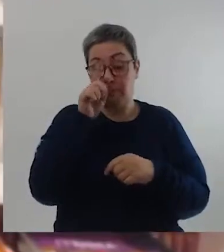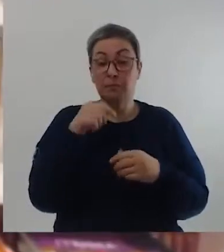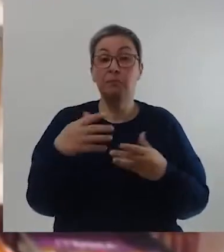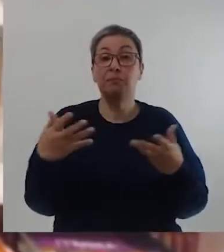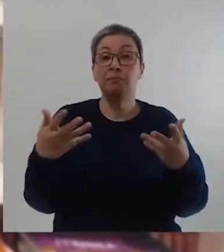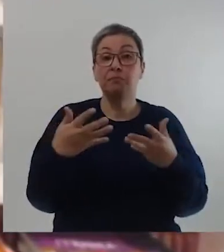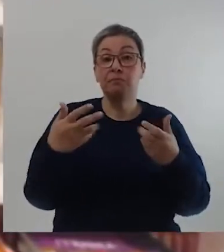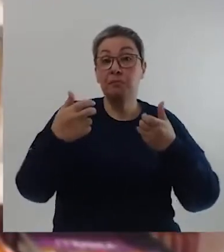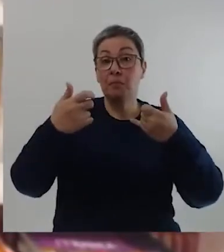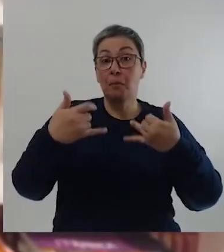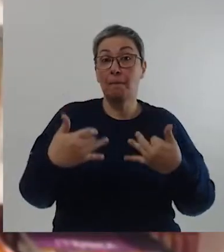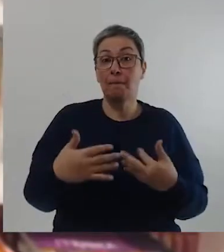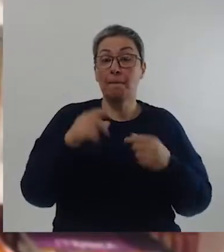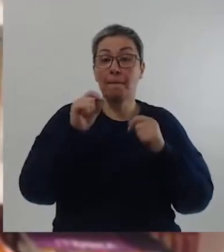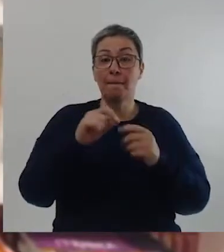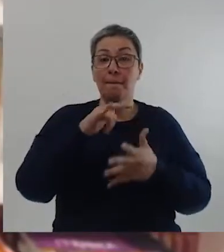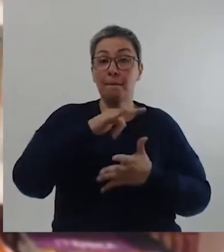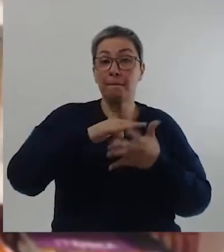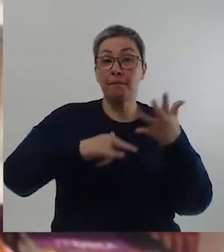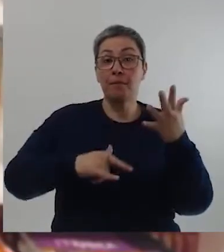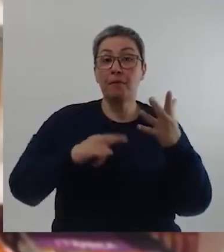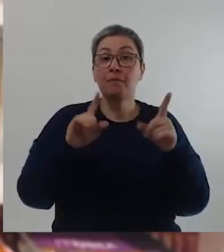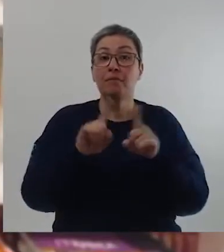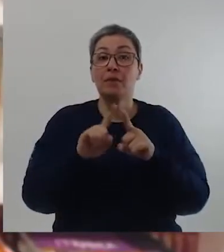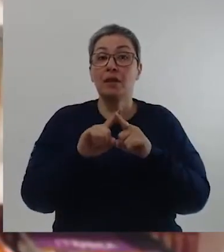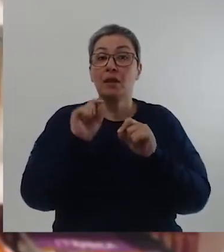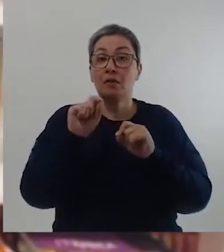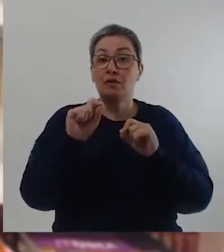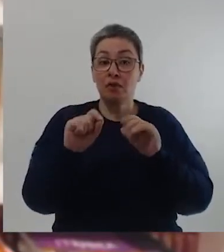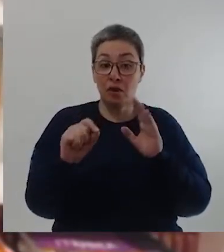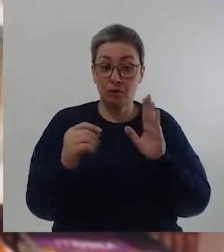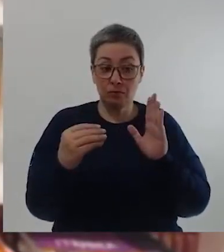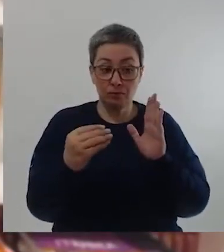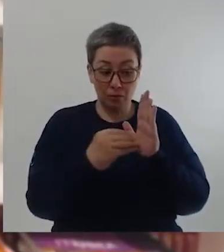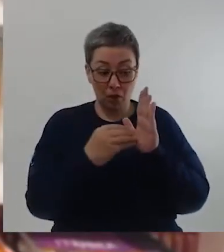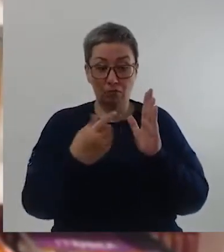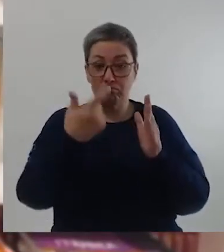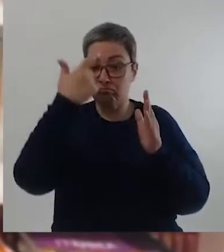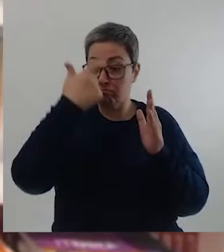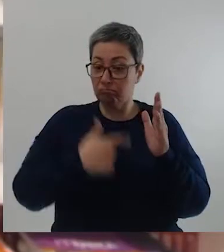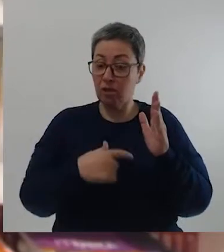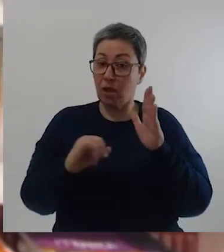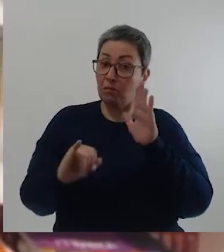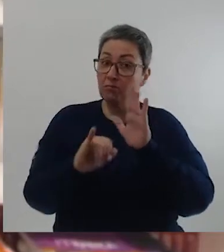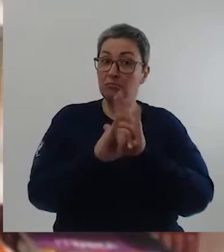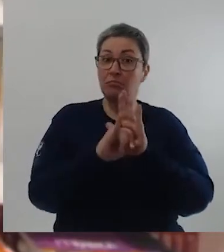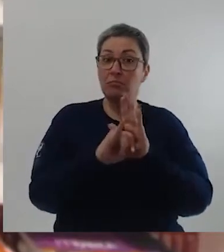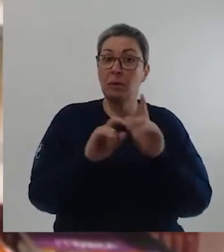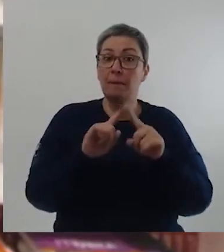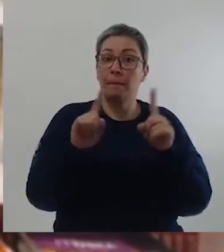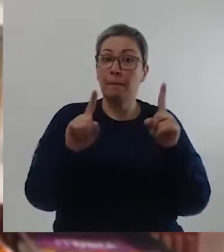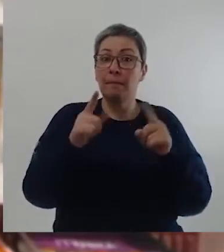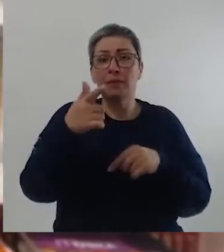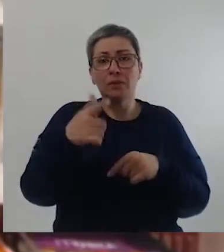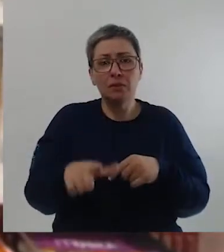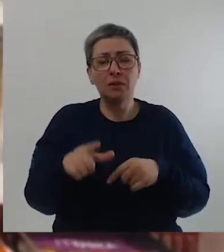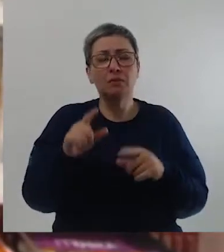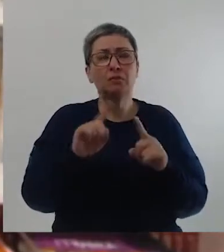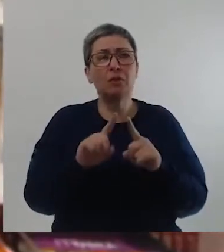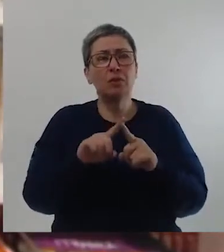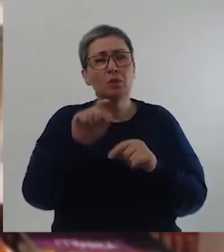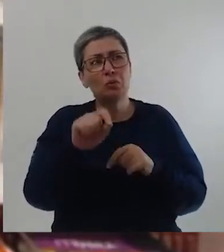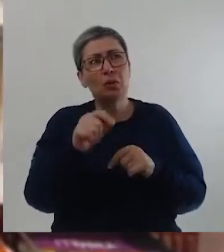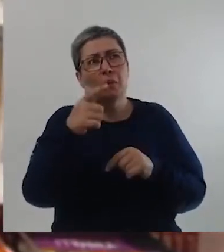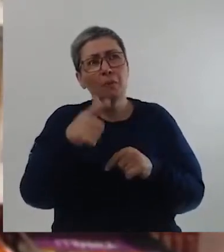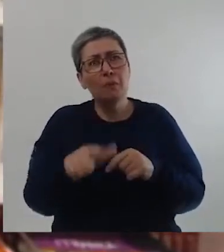nós vamos falar dos documentos que nos identificam ter mais uma vez quiser